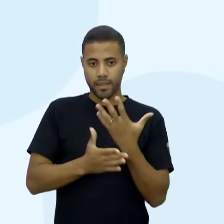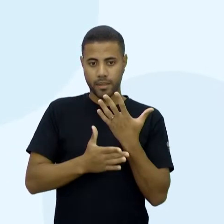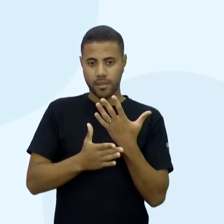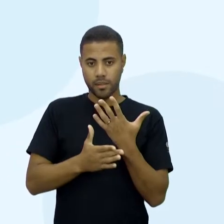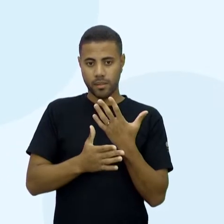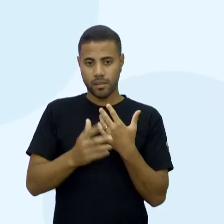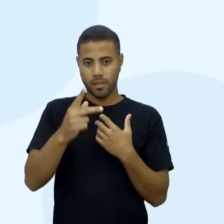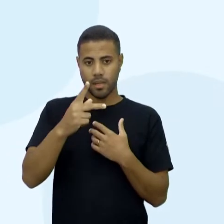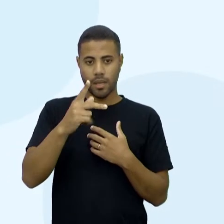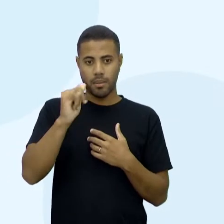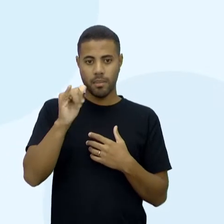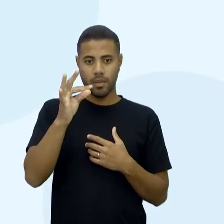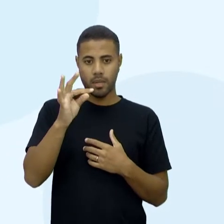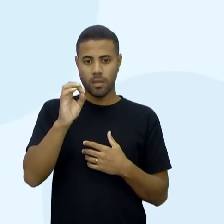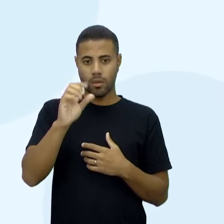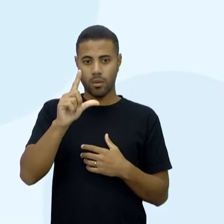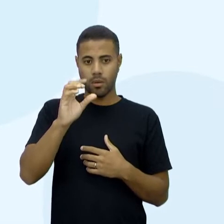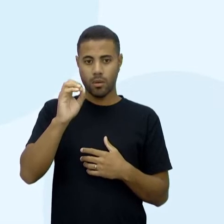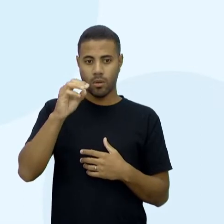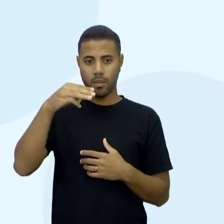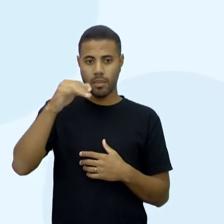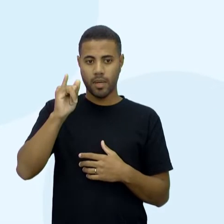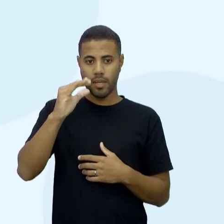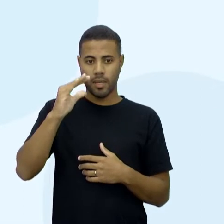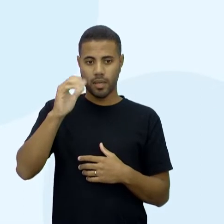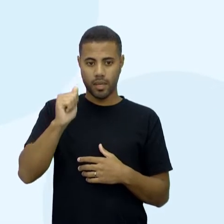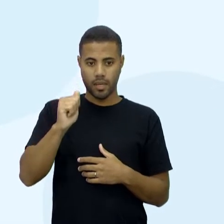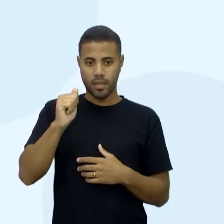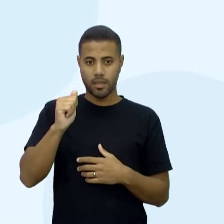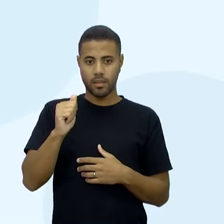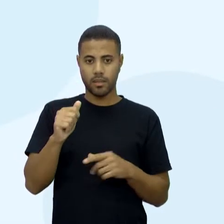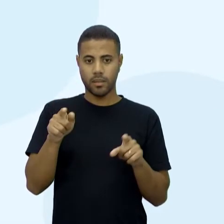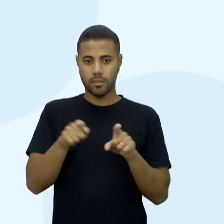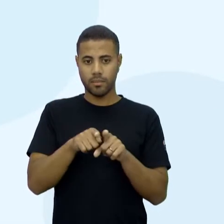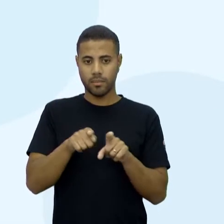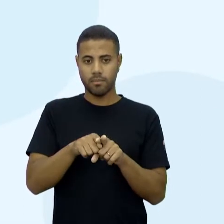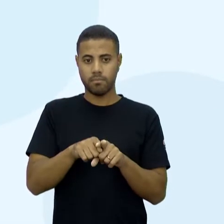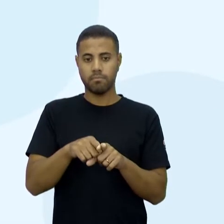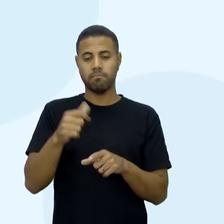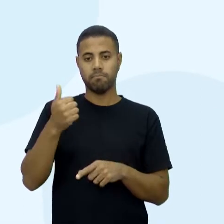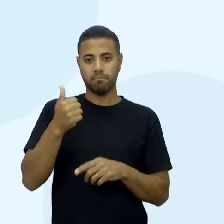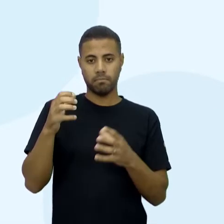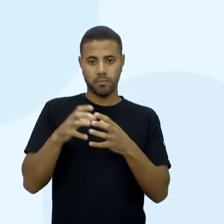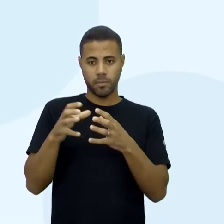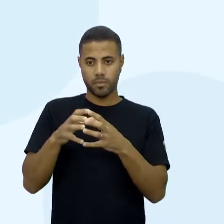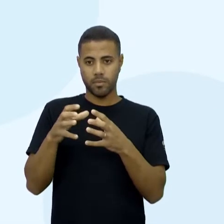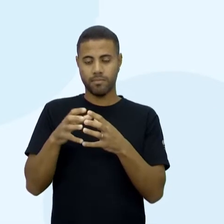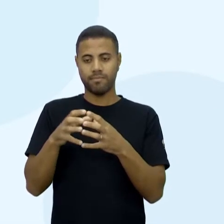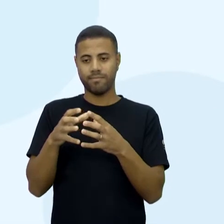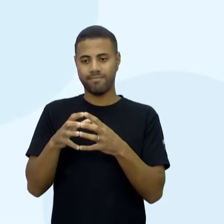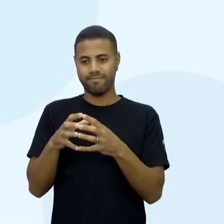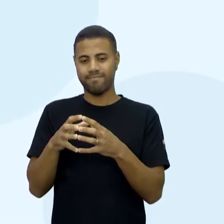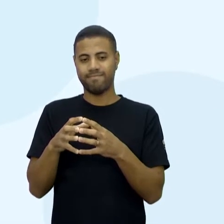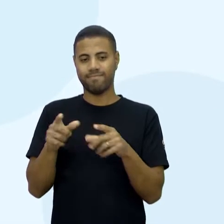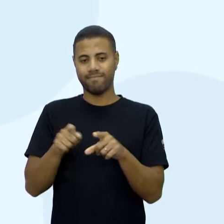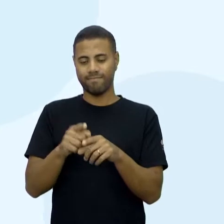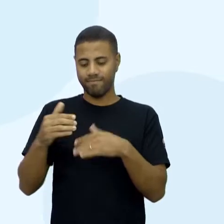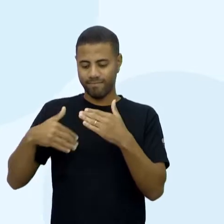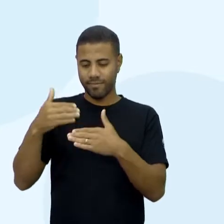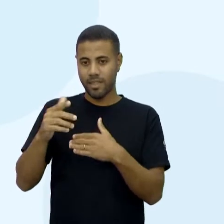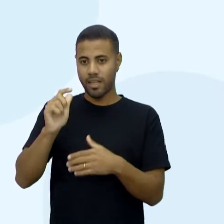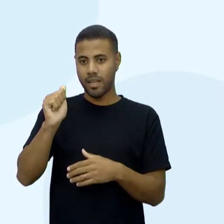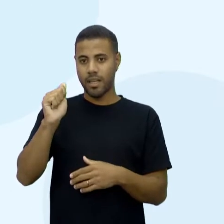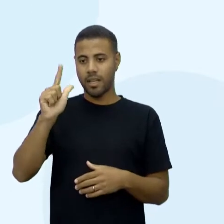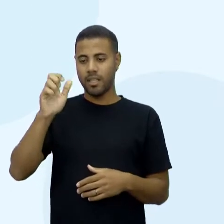dinastia ptolomaica, tá? Aí nós temos o Ptolomeu I, que, tal como seu antecessor, o